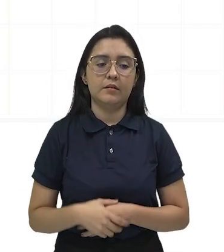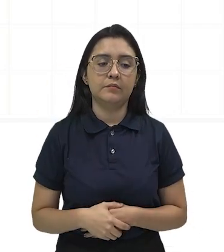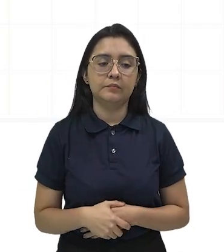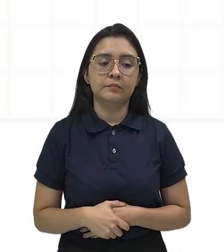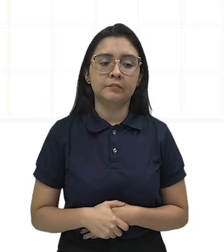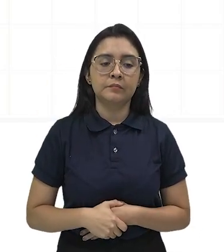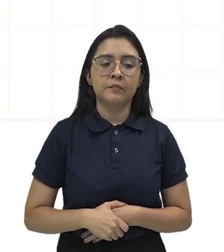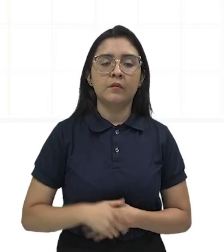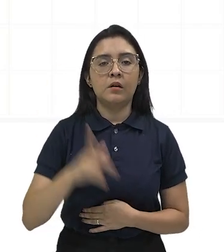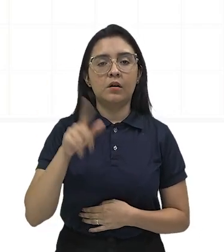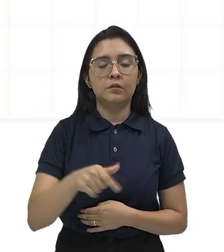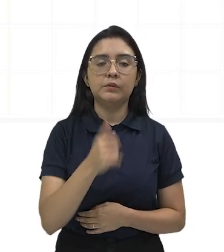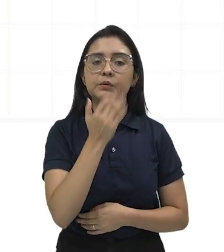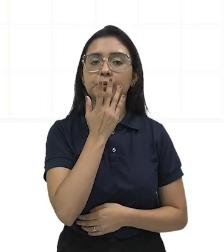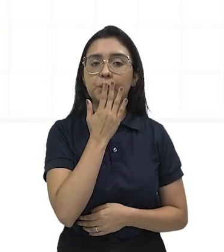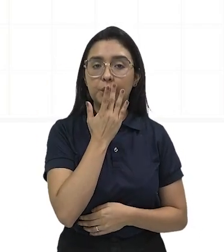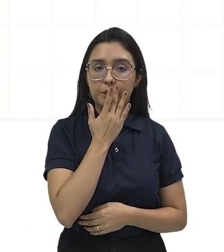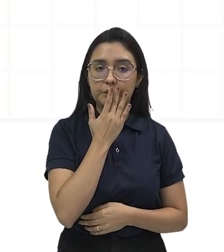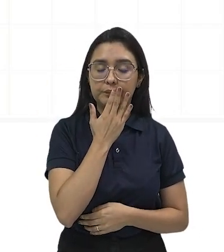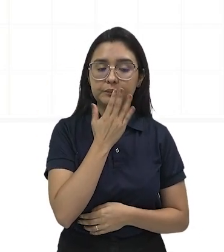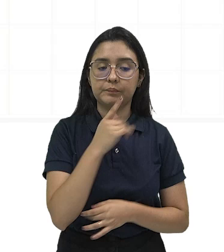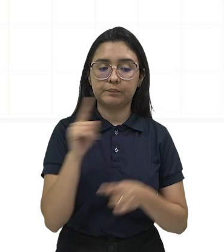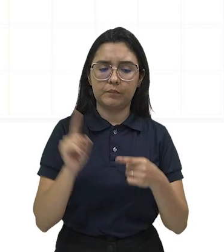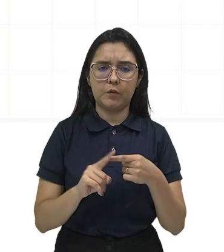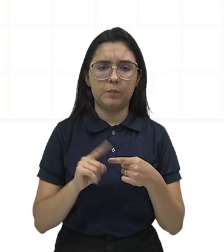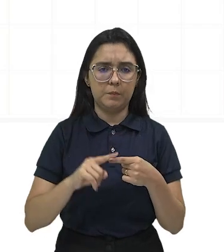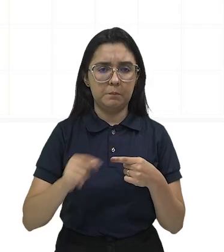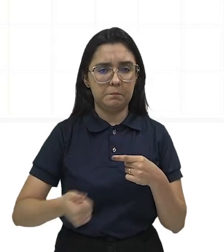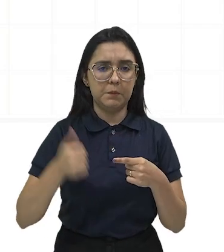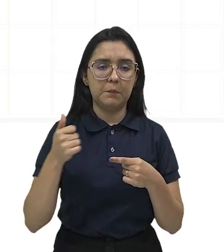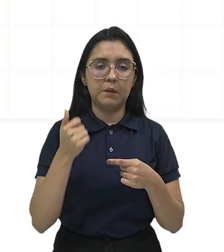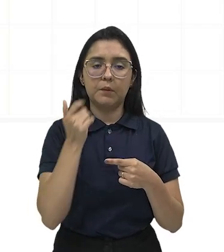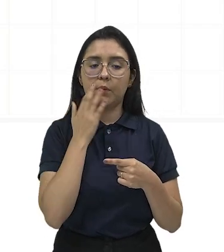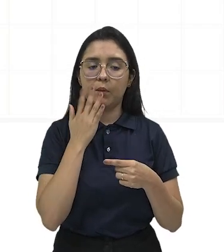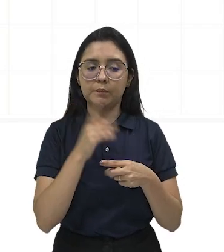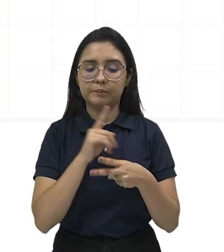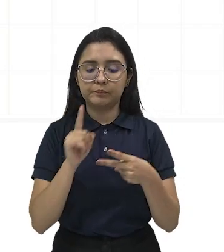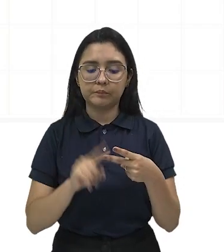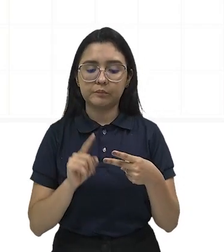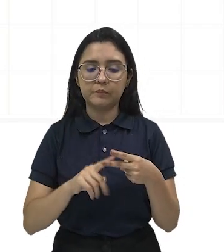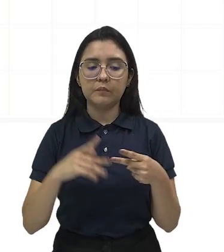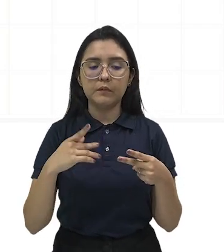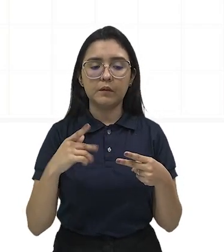é cor, beleza? Padrão.